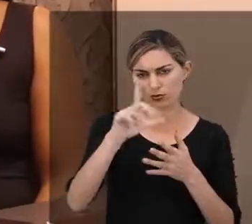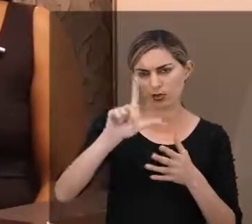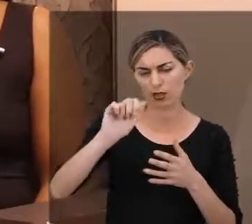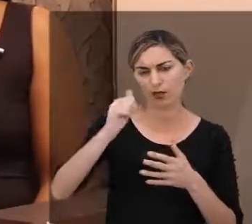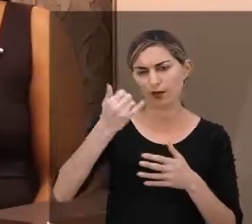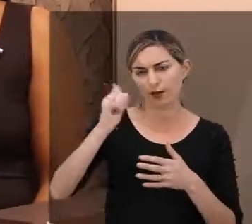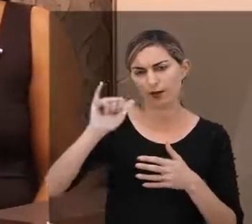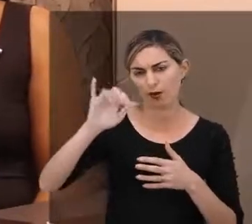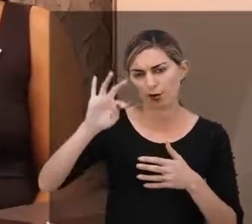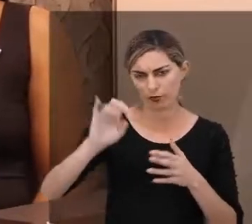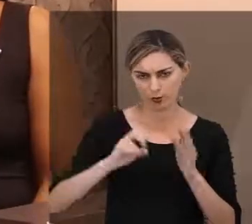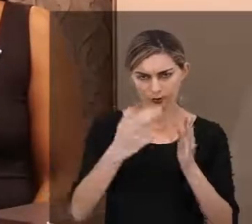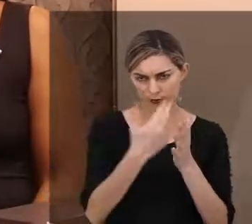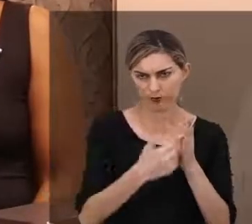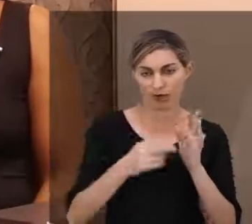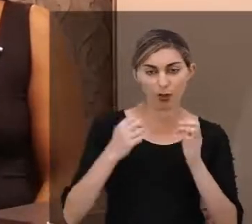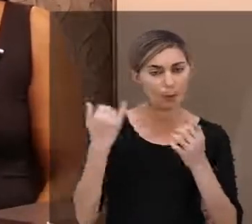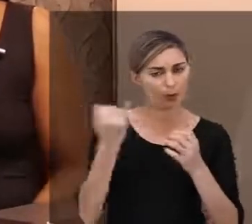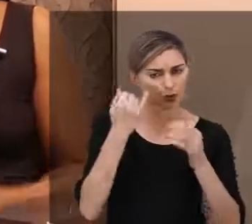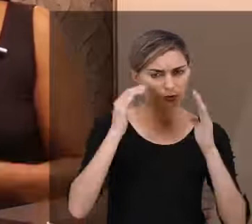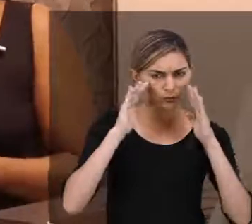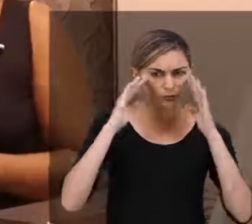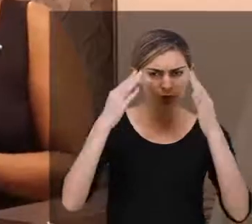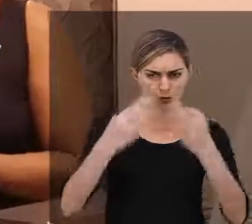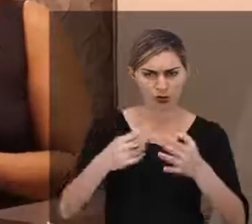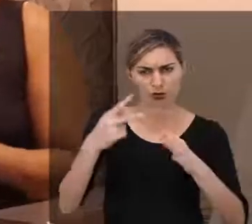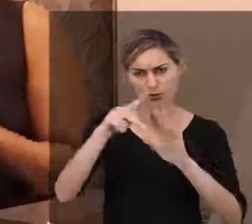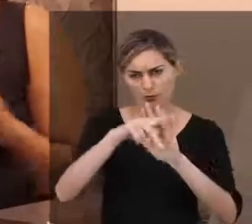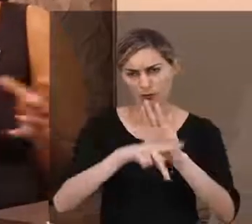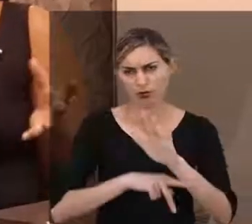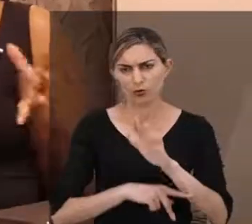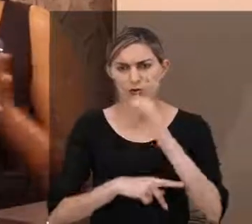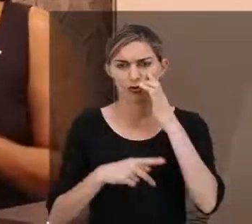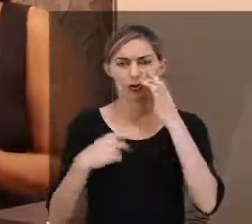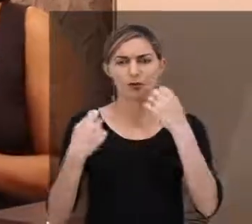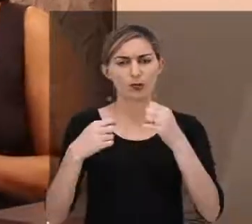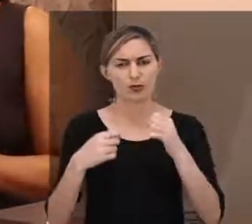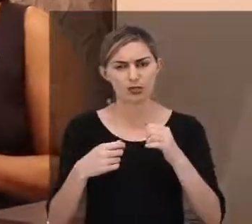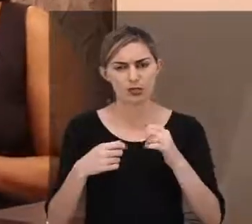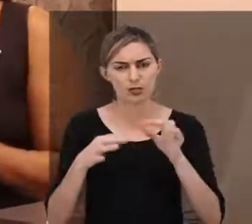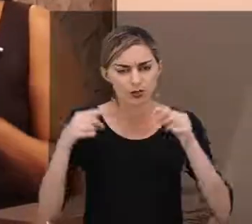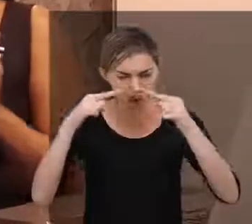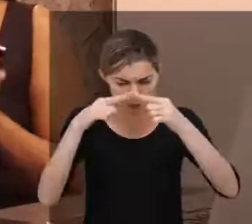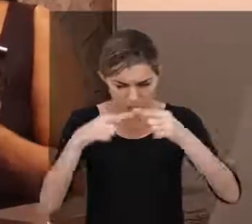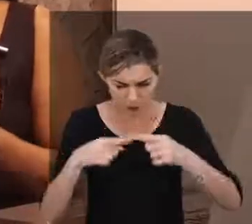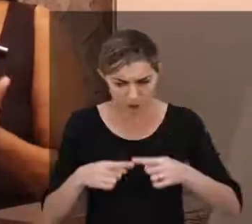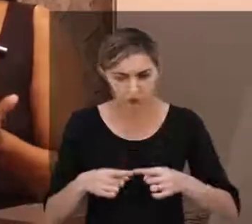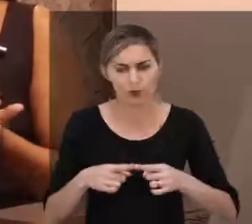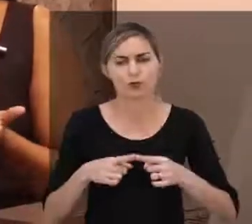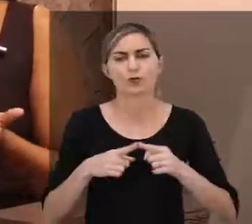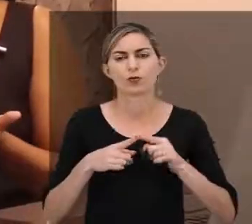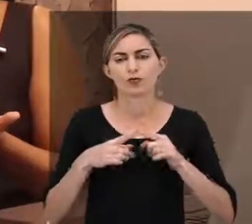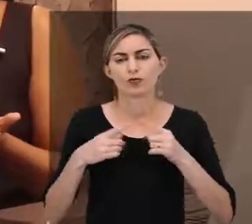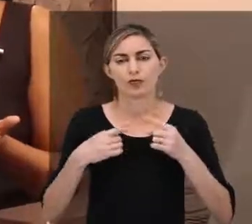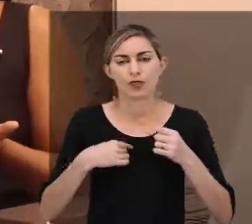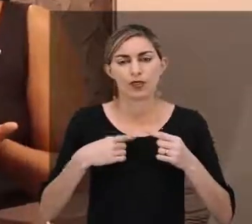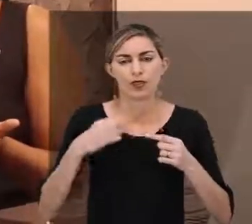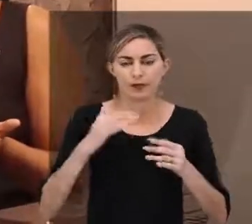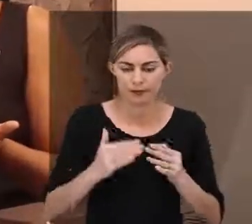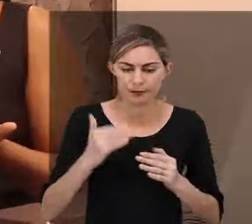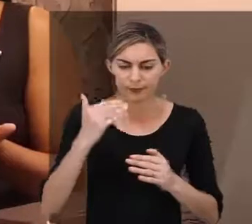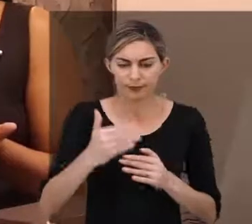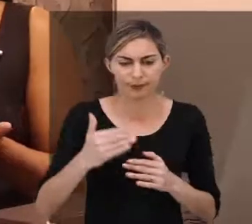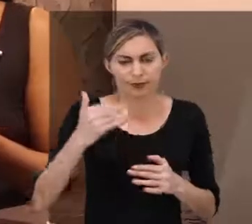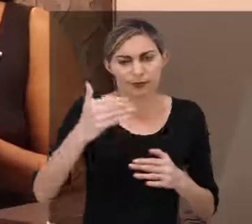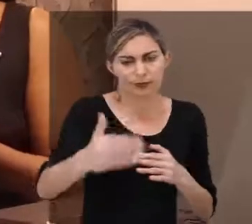o que é importante a gente focar? Que esse projeto de layout, ele precisa estar bem amarradinho para a gente ir para a etapa à frente